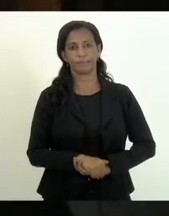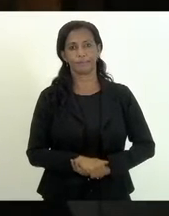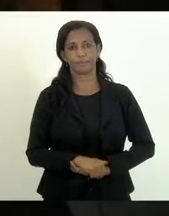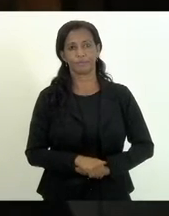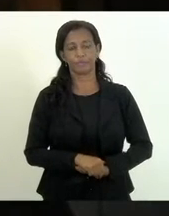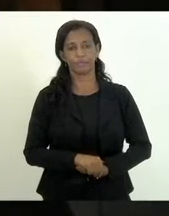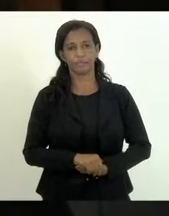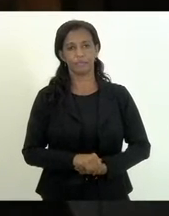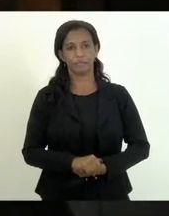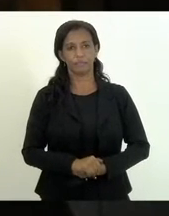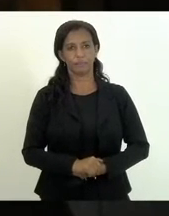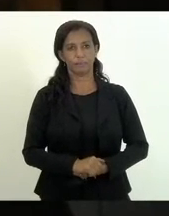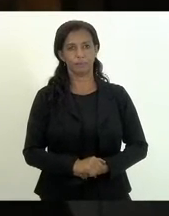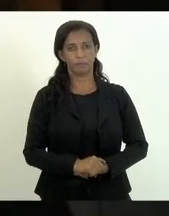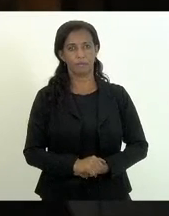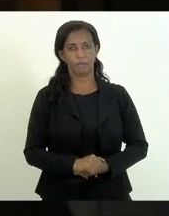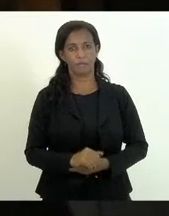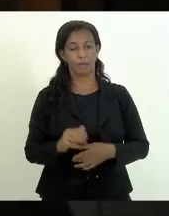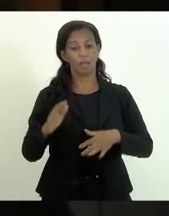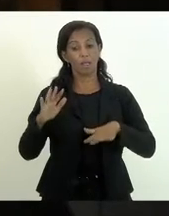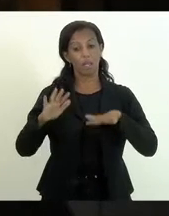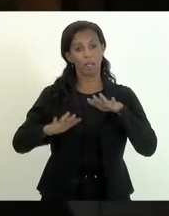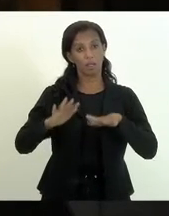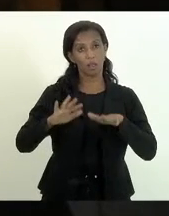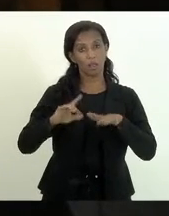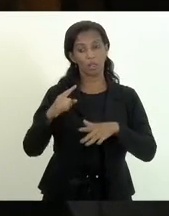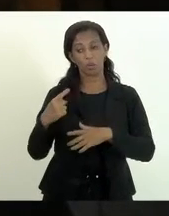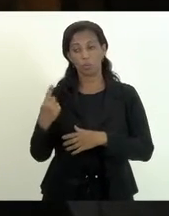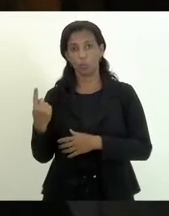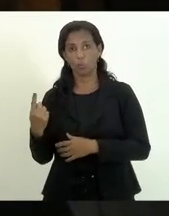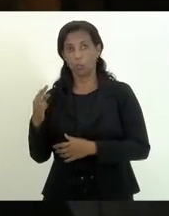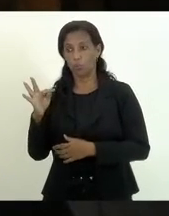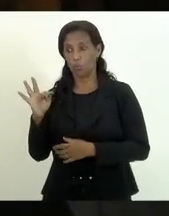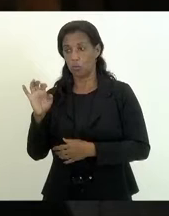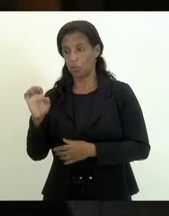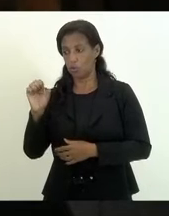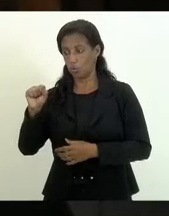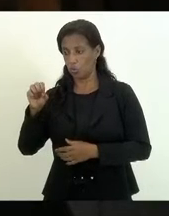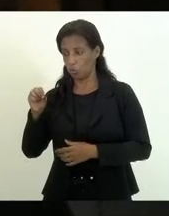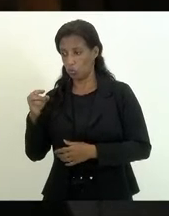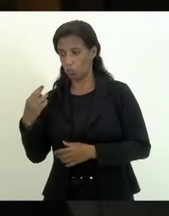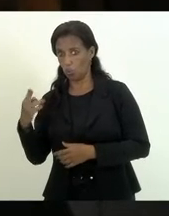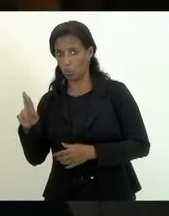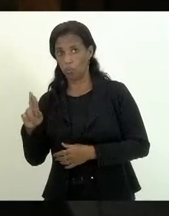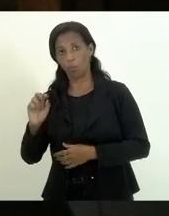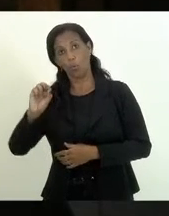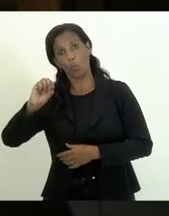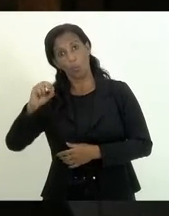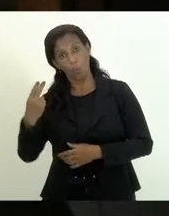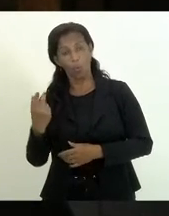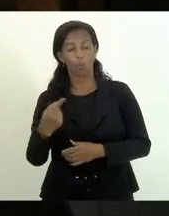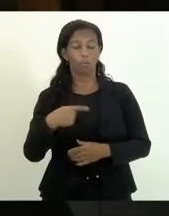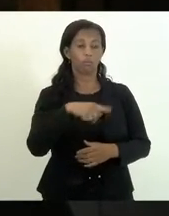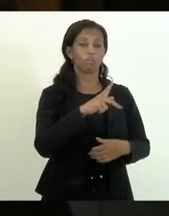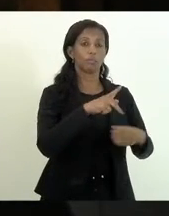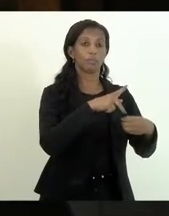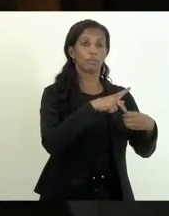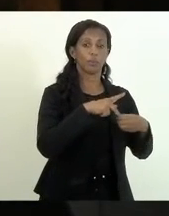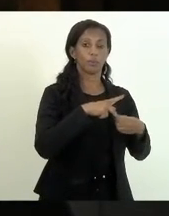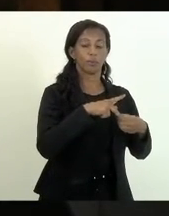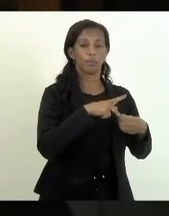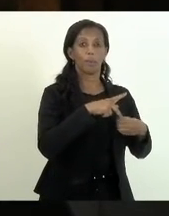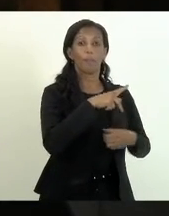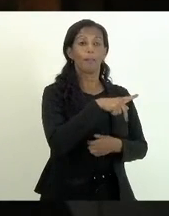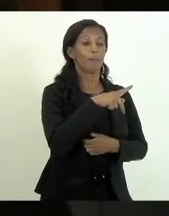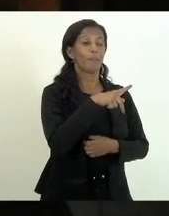o e tanto o Tesouro Nacional quanto à procuradoria do estado faz um